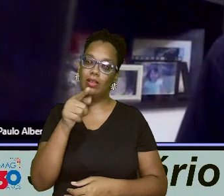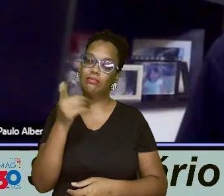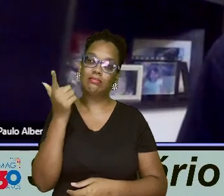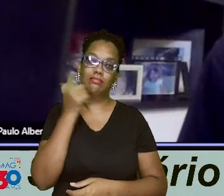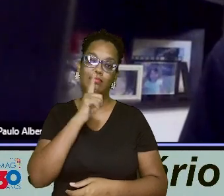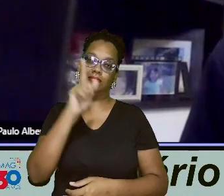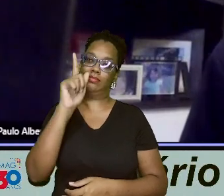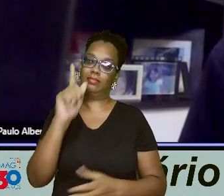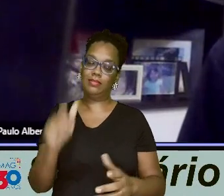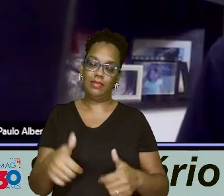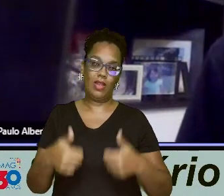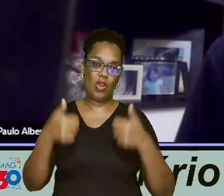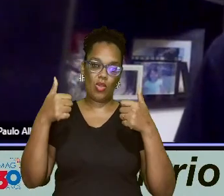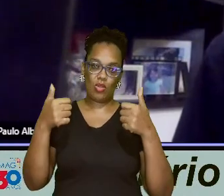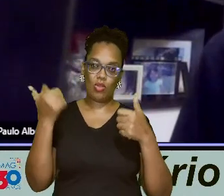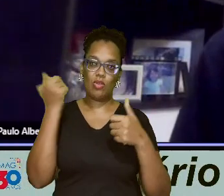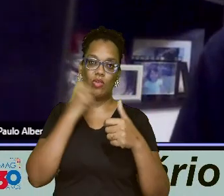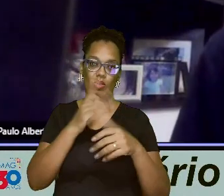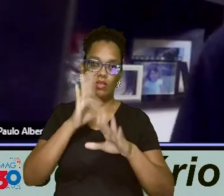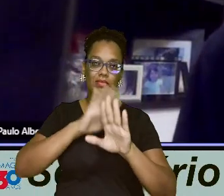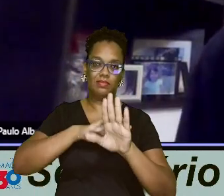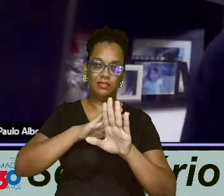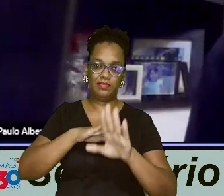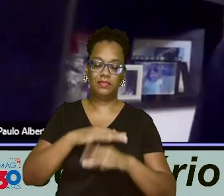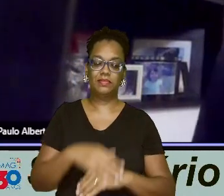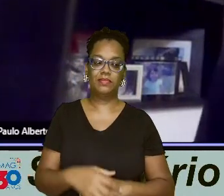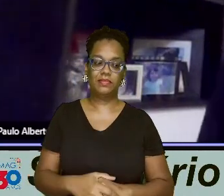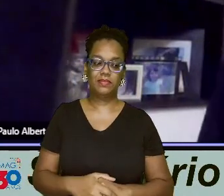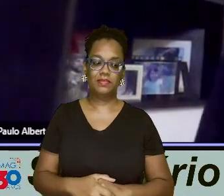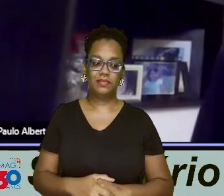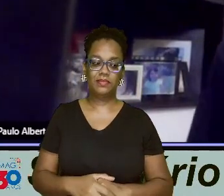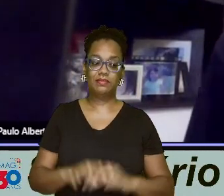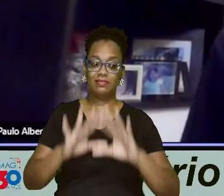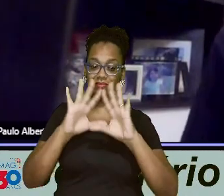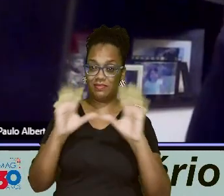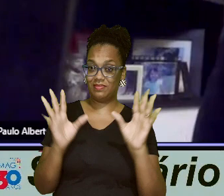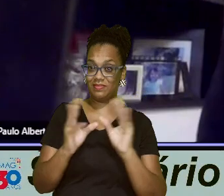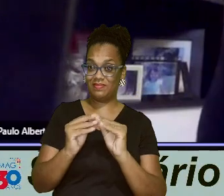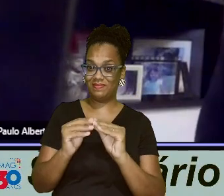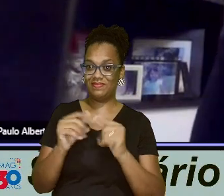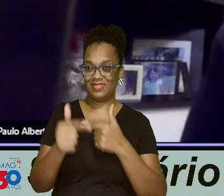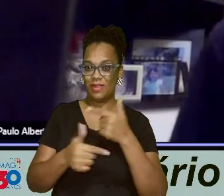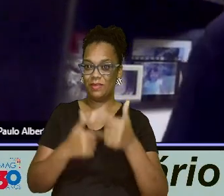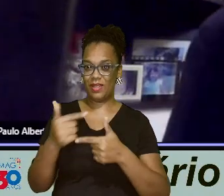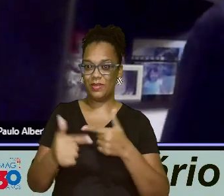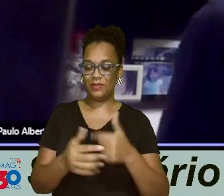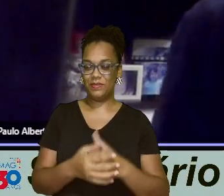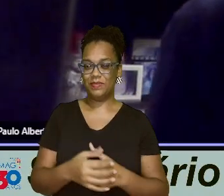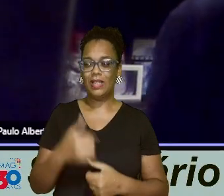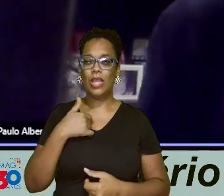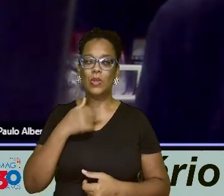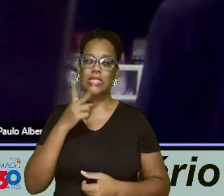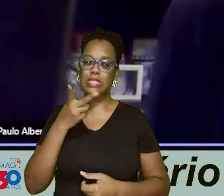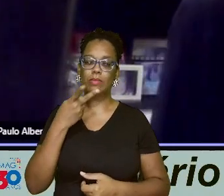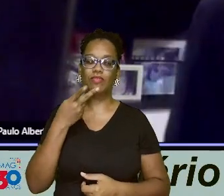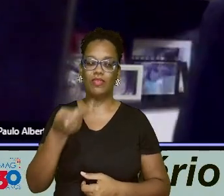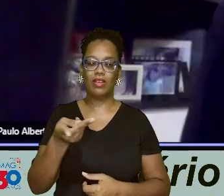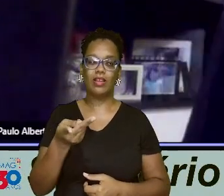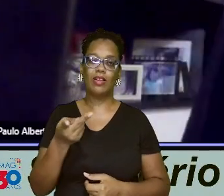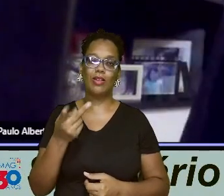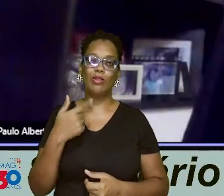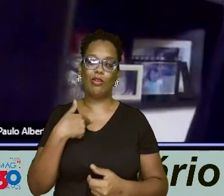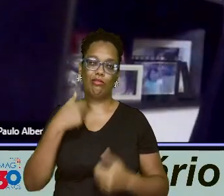temos com esse precedente, né? Essa é uma conclusão do nosso trabalho. Eu costumo dizer, e até faço um relato